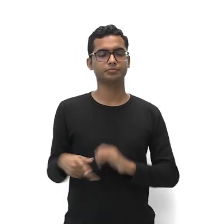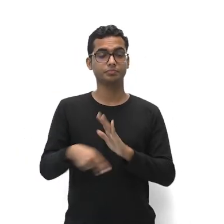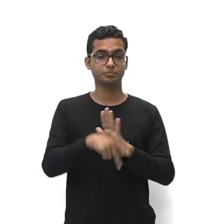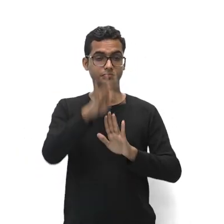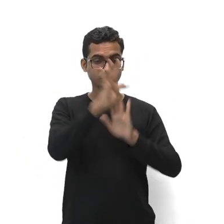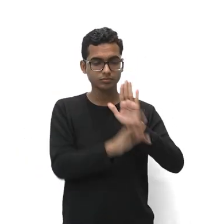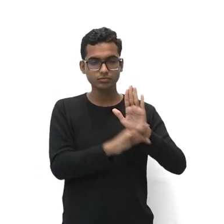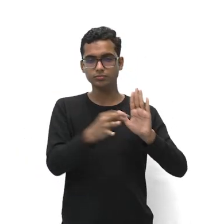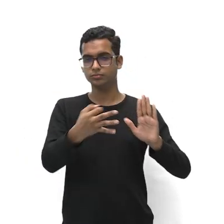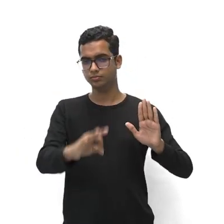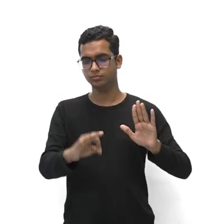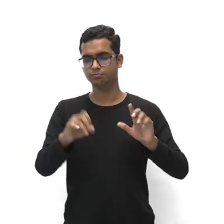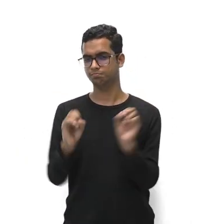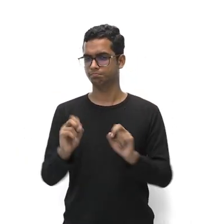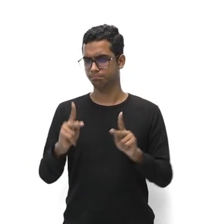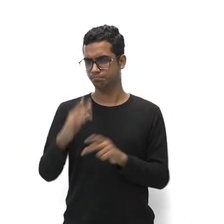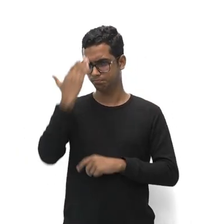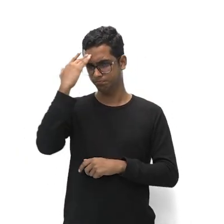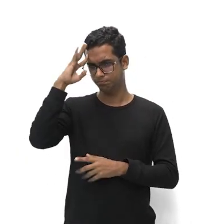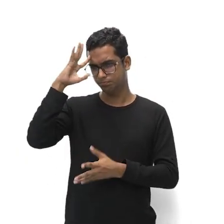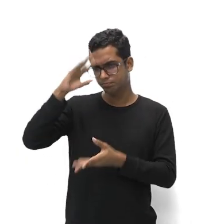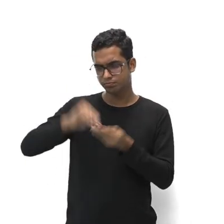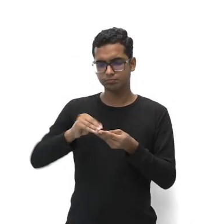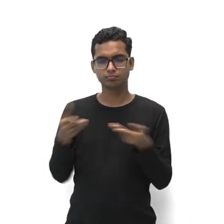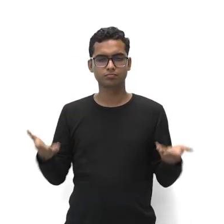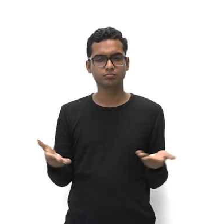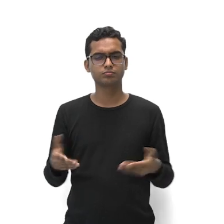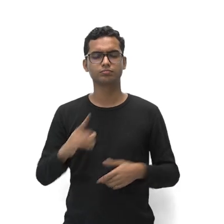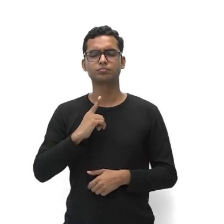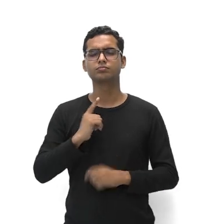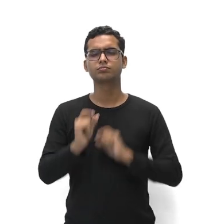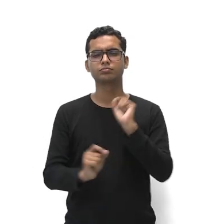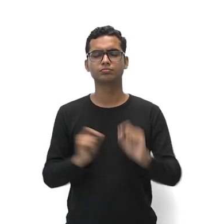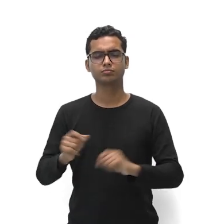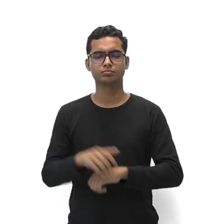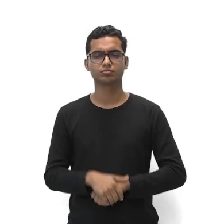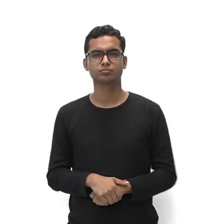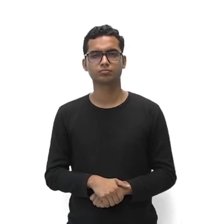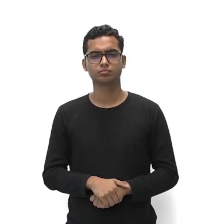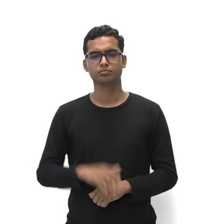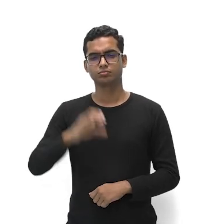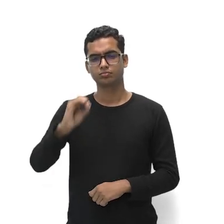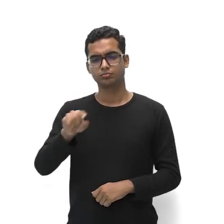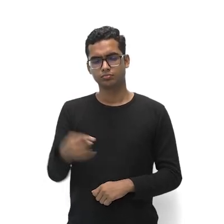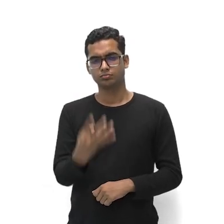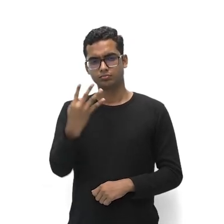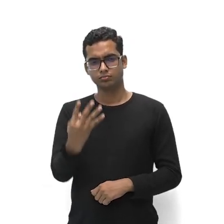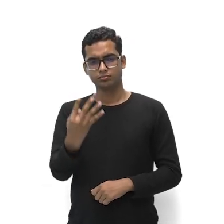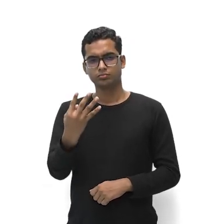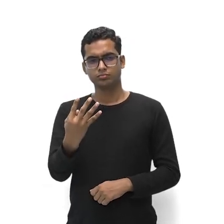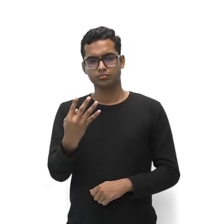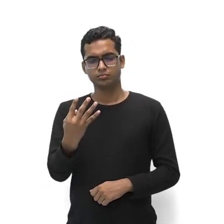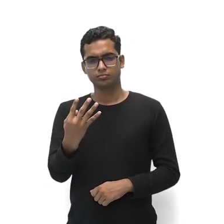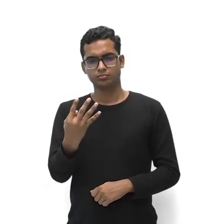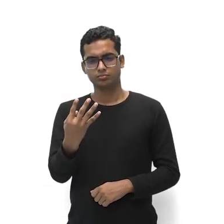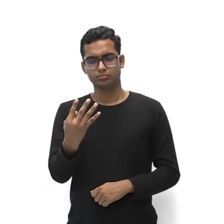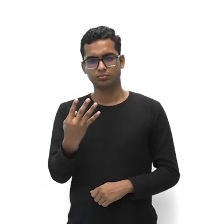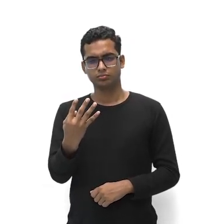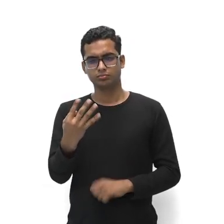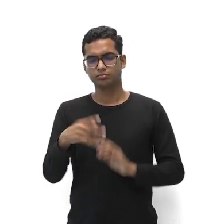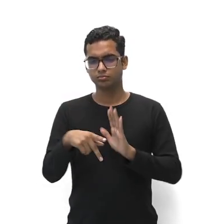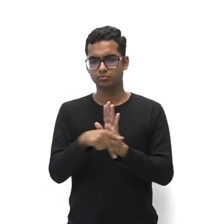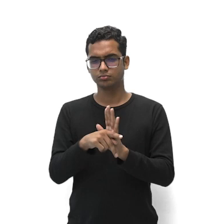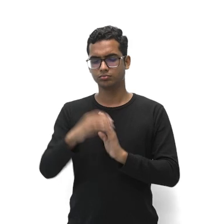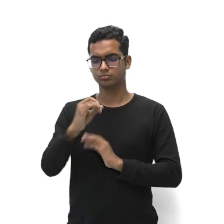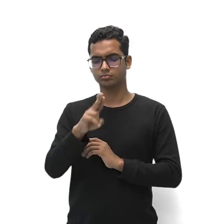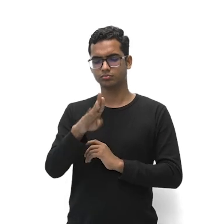texto. Ok. Então, se eu tenho 0,4 ao cubo, né, eu tenho